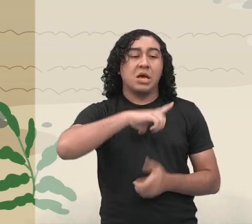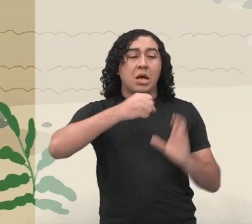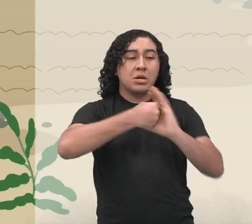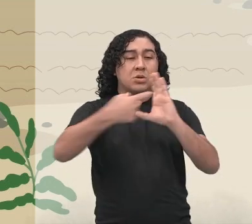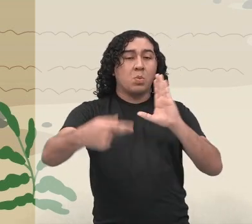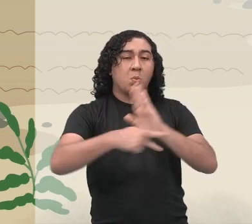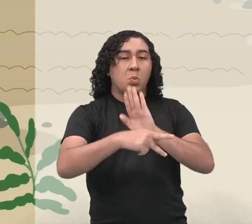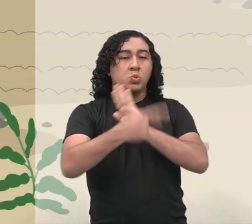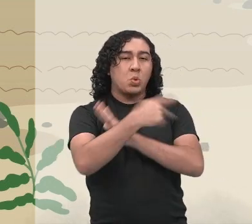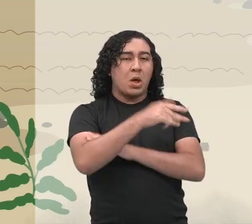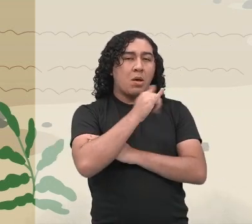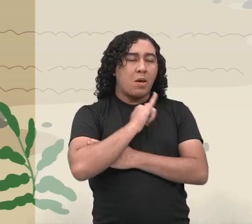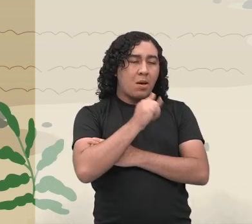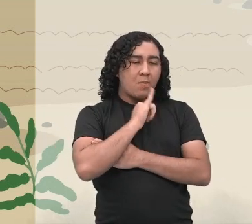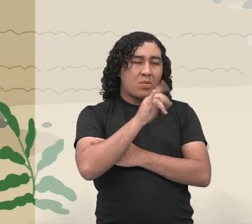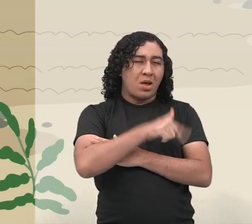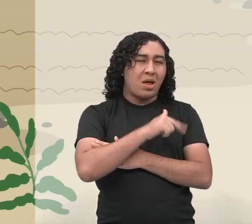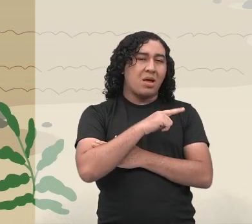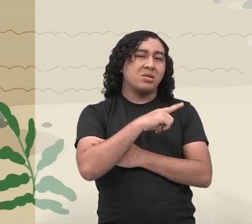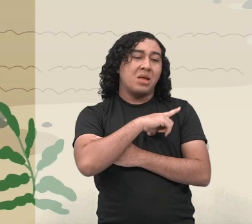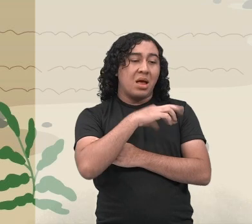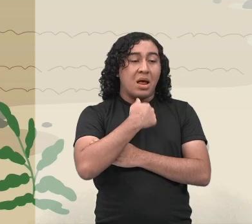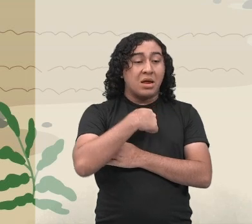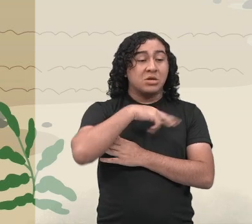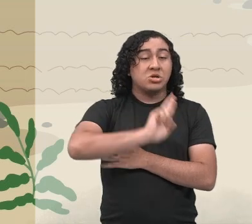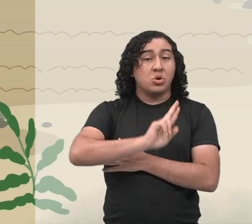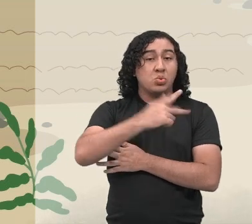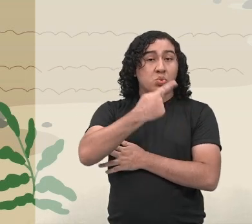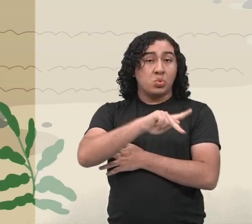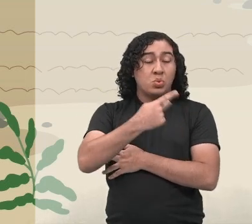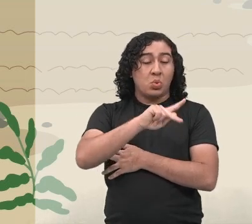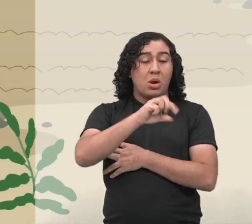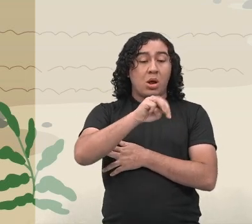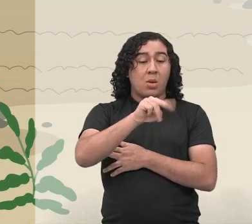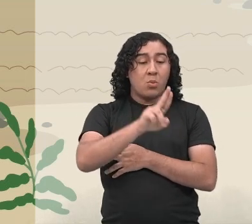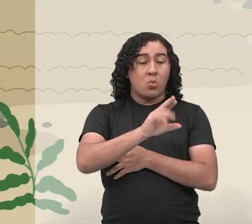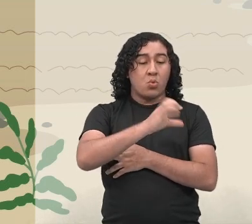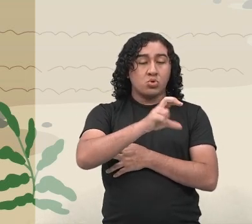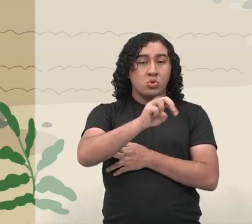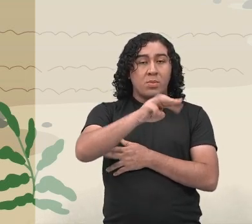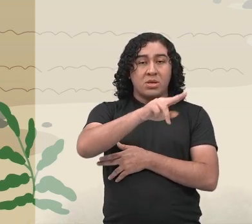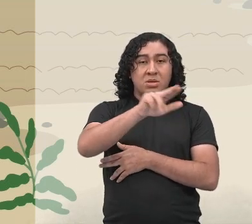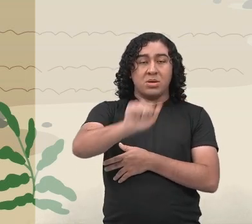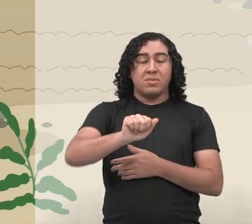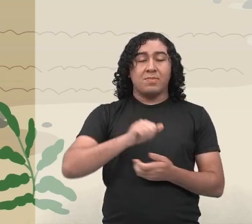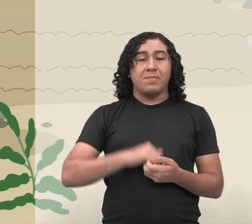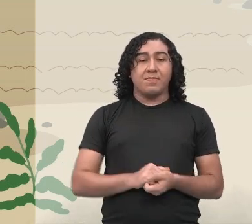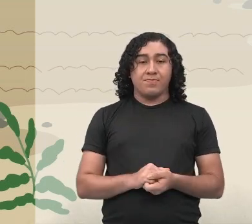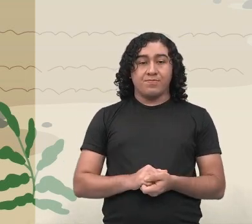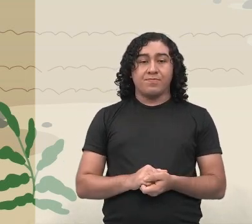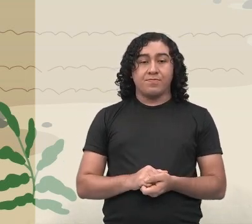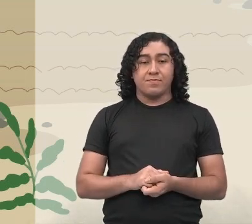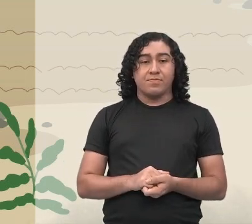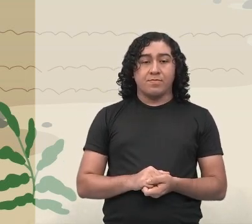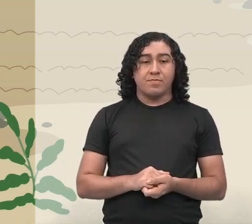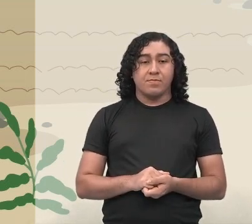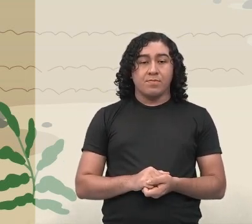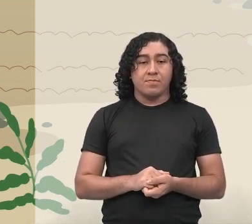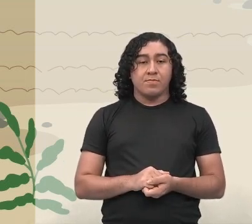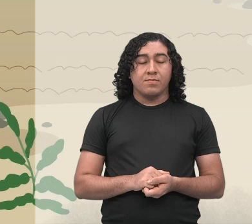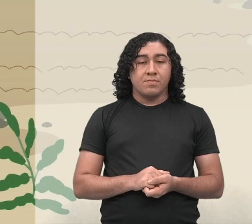peculiaridade, por assim dizer, o fato de professarem a religião muçulmana. A maioria dos envolvidos